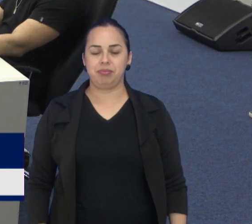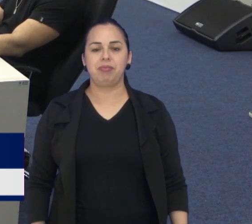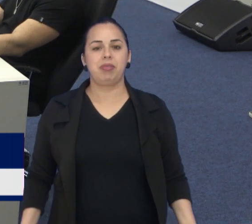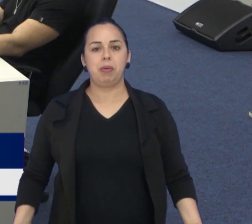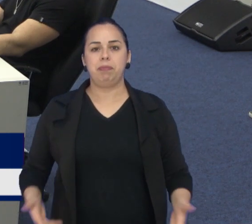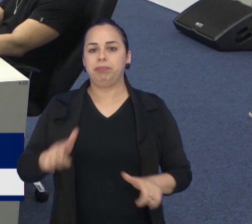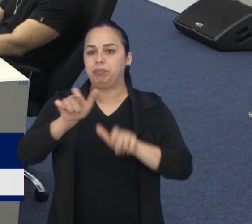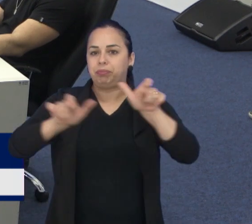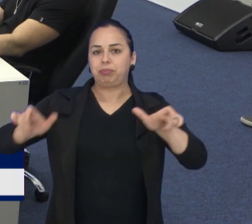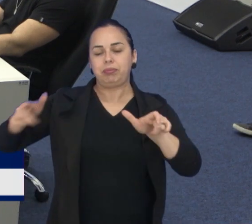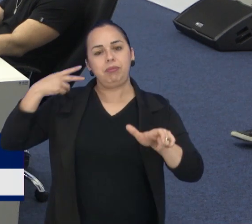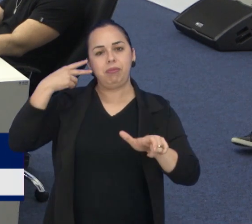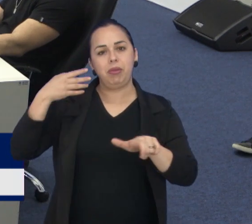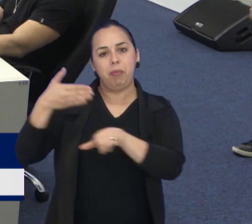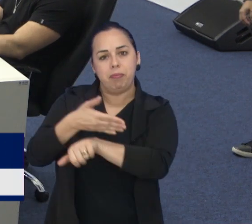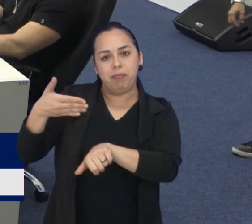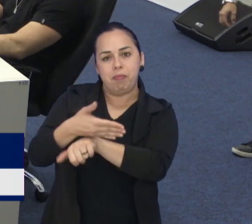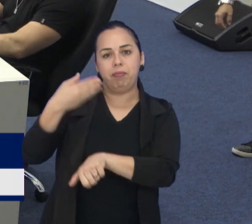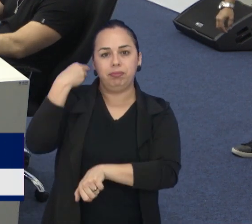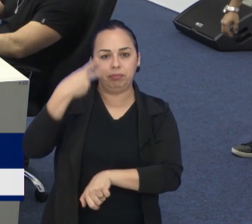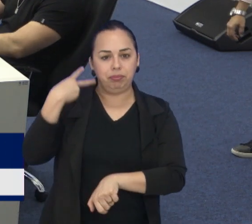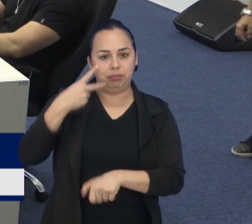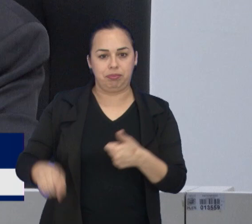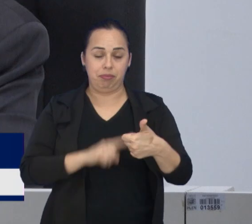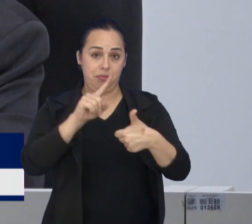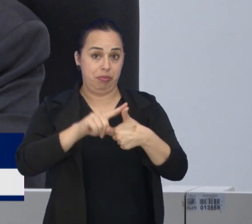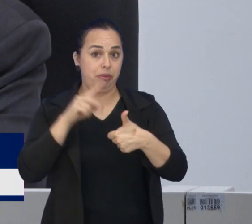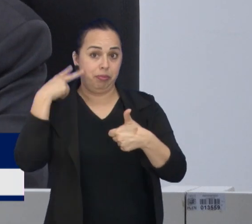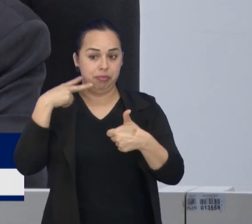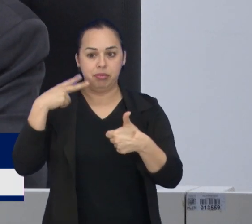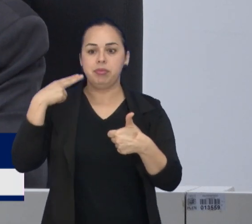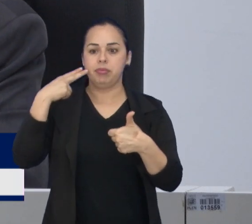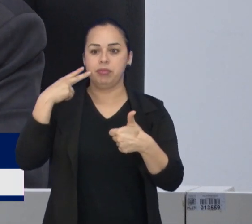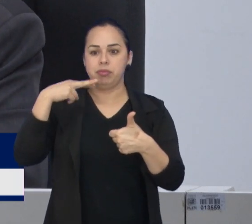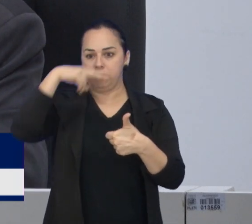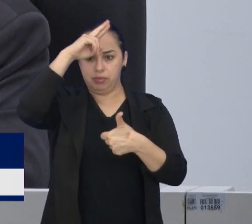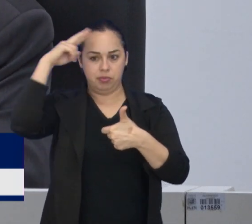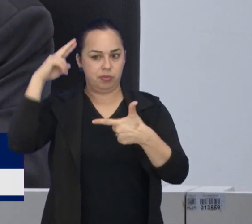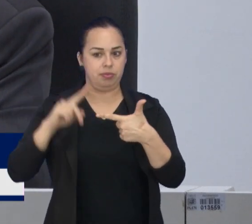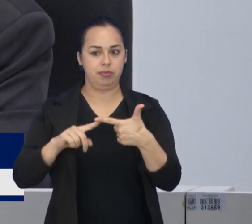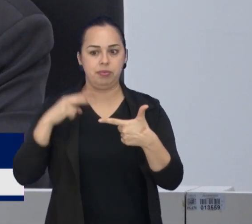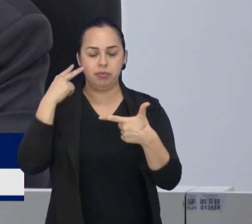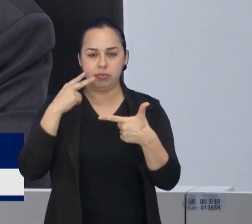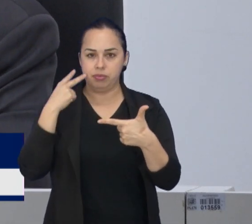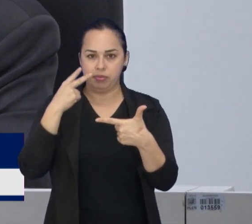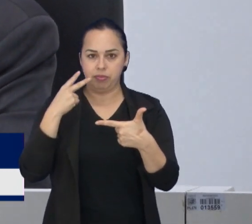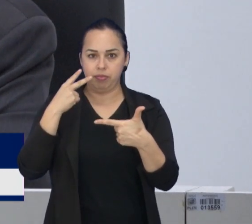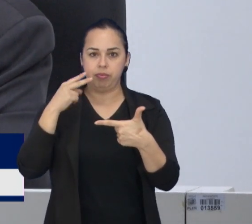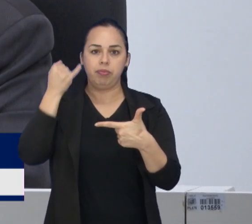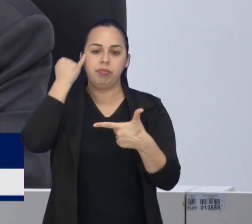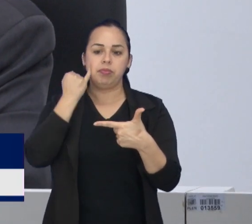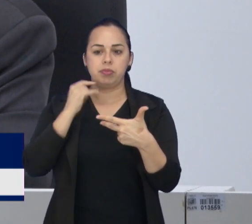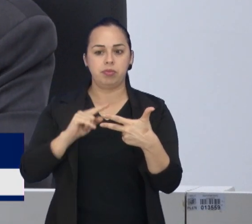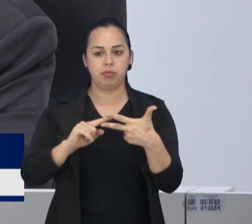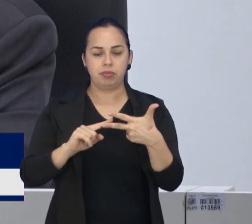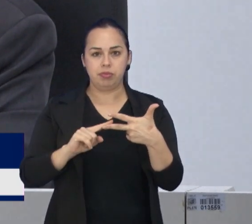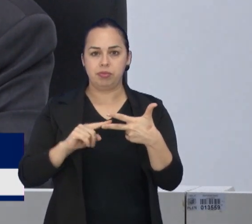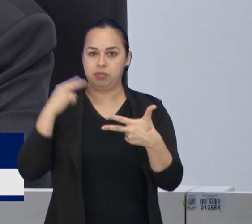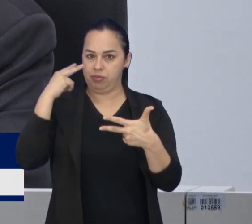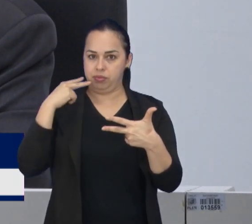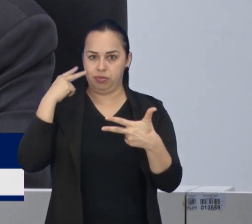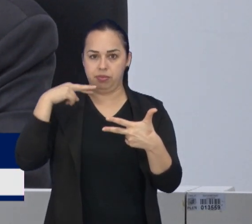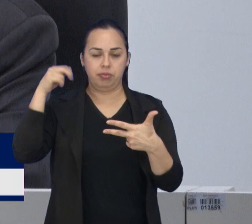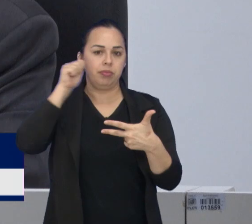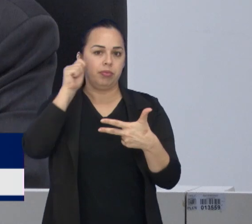Estão presentes os seguintes vereadores: vereador Roberto Chagas, vereador Zé Luiz,